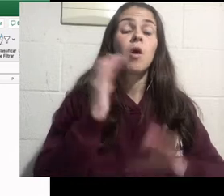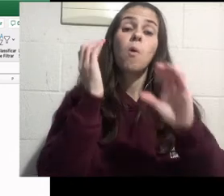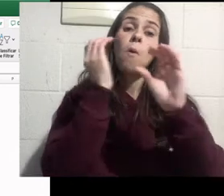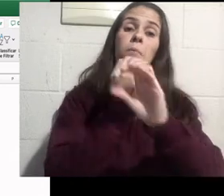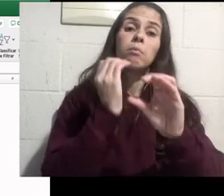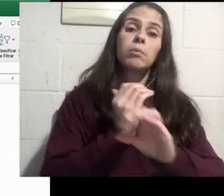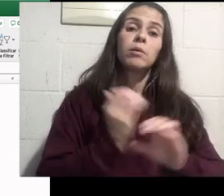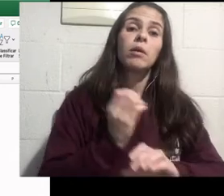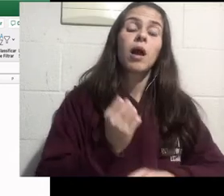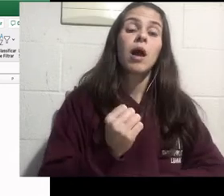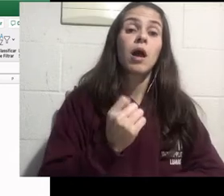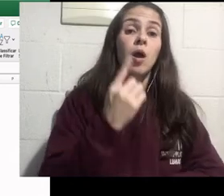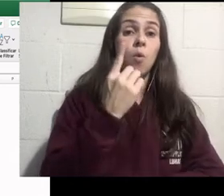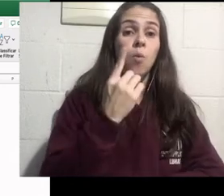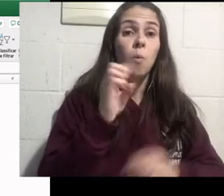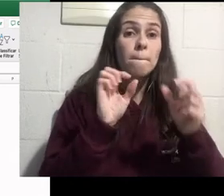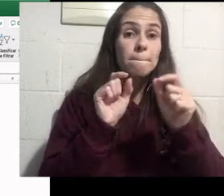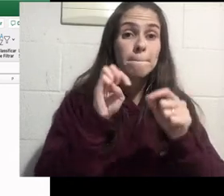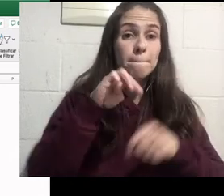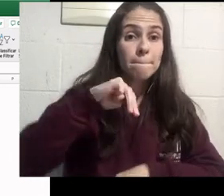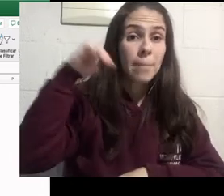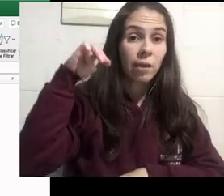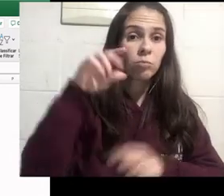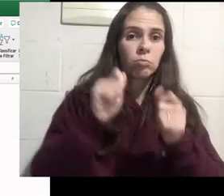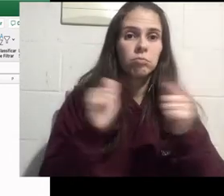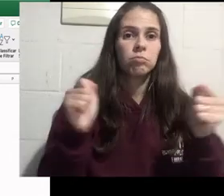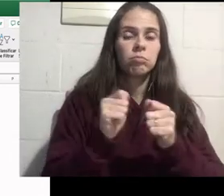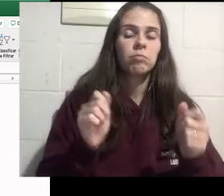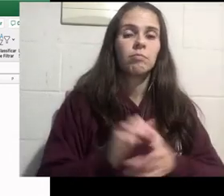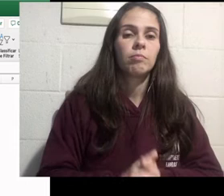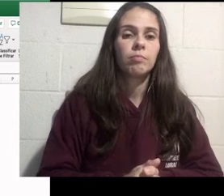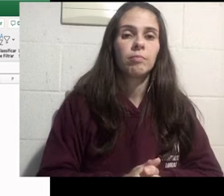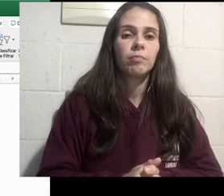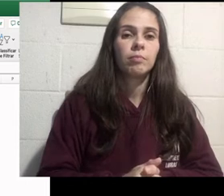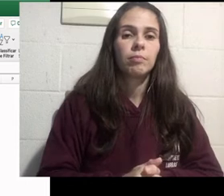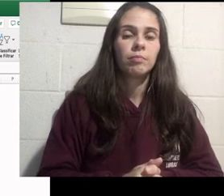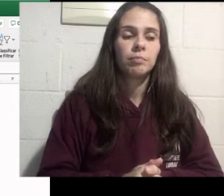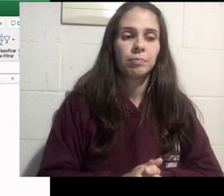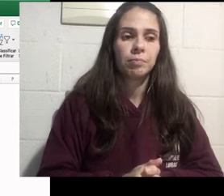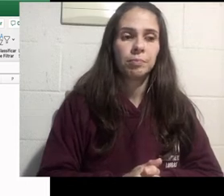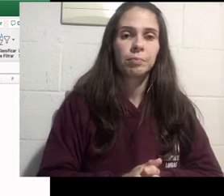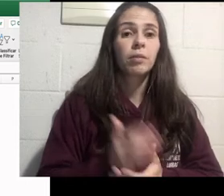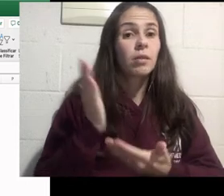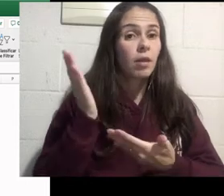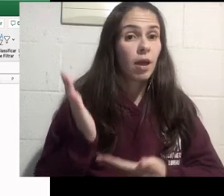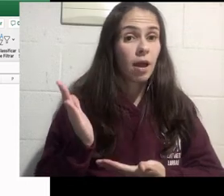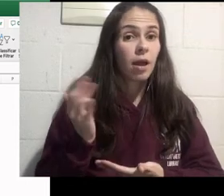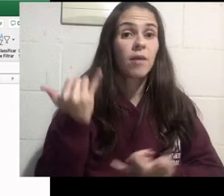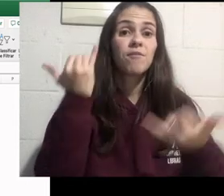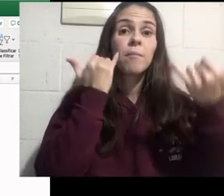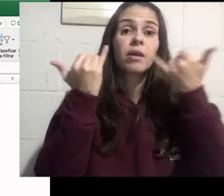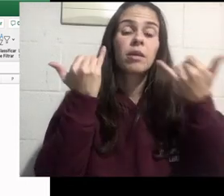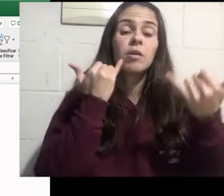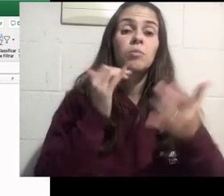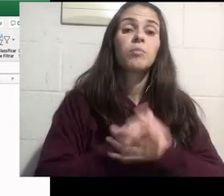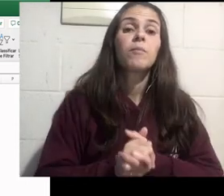é que é o valor unitário do metro do elástico, tá? E essa informação que a gente tem aqui,